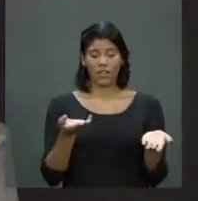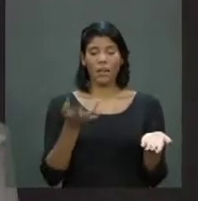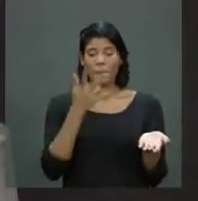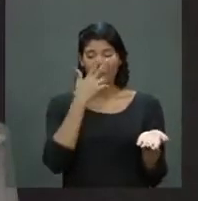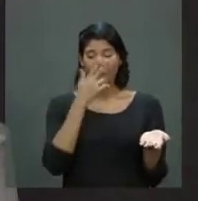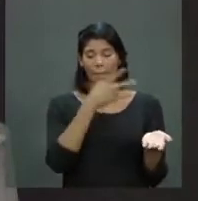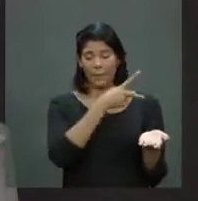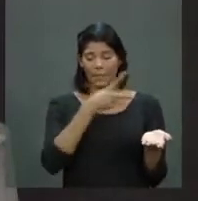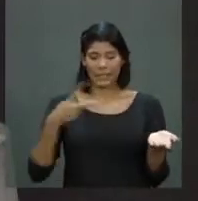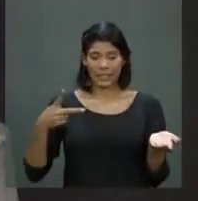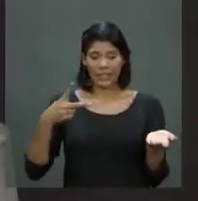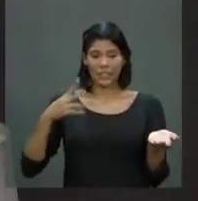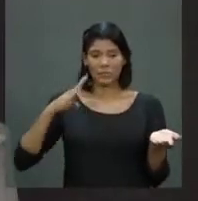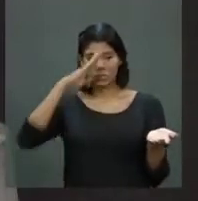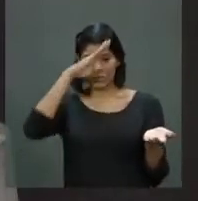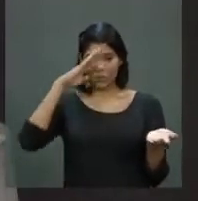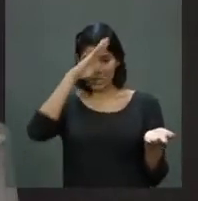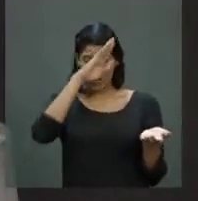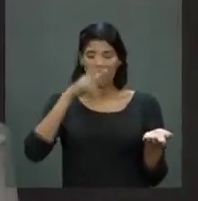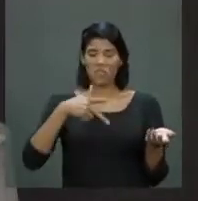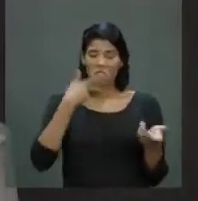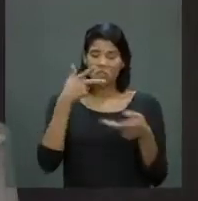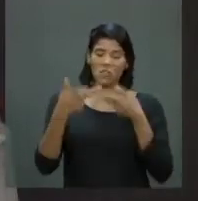República, foi tomado